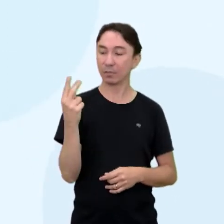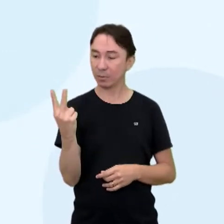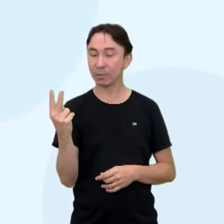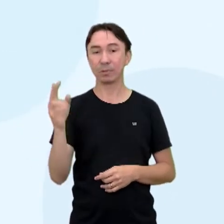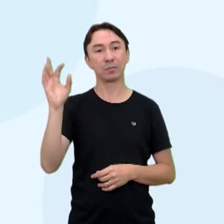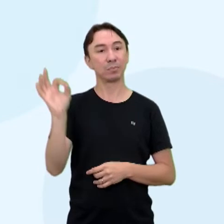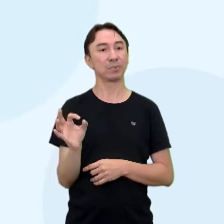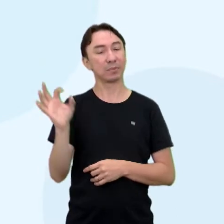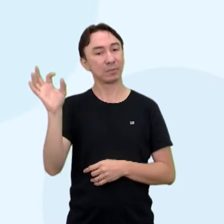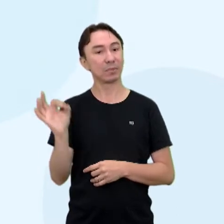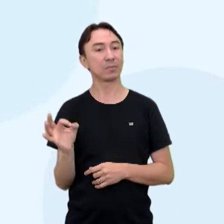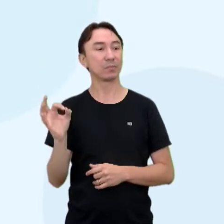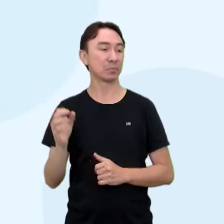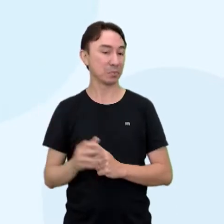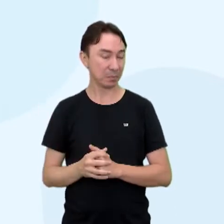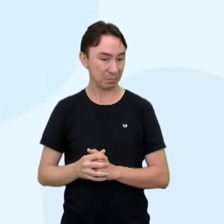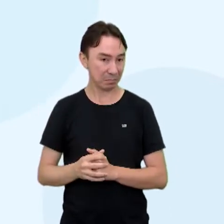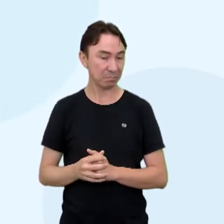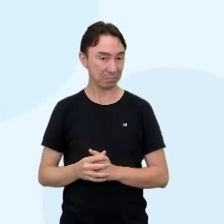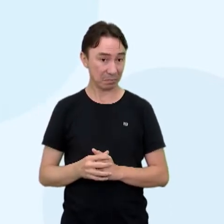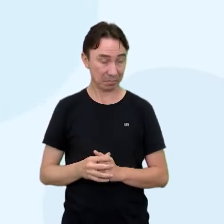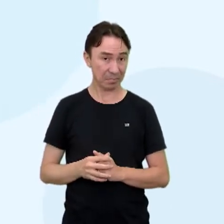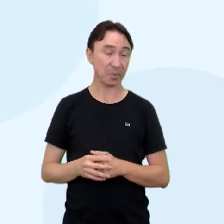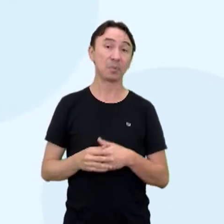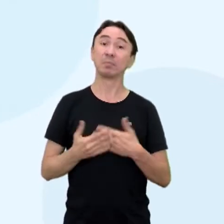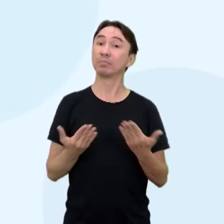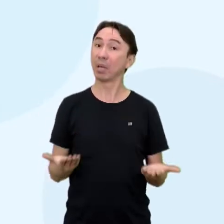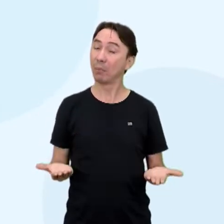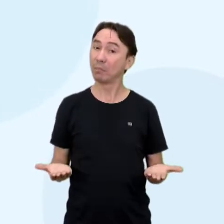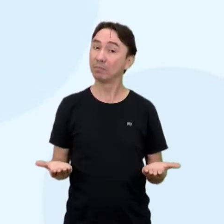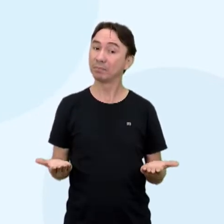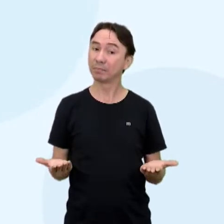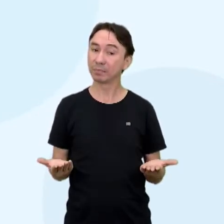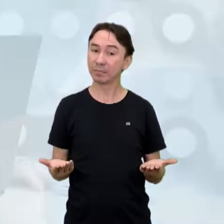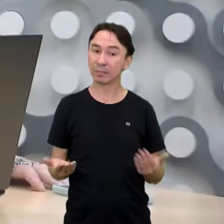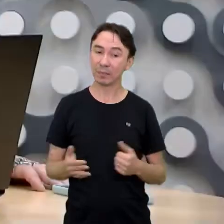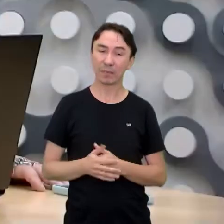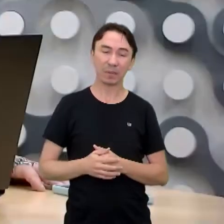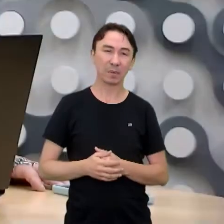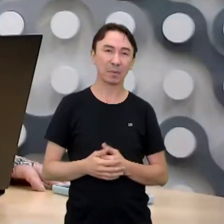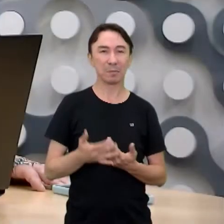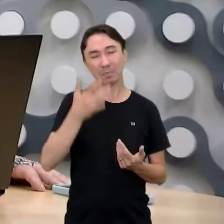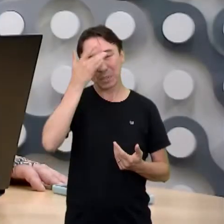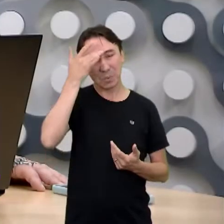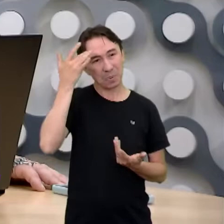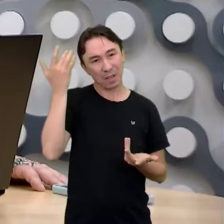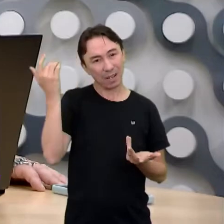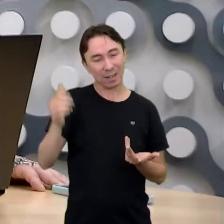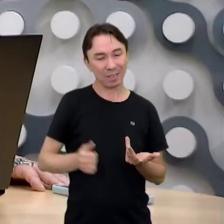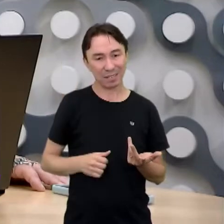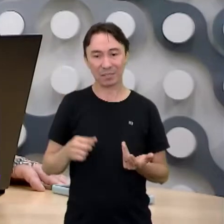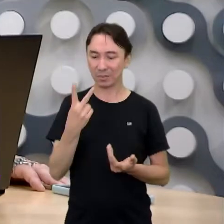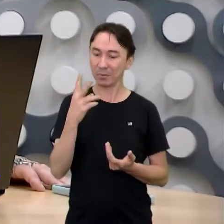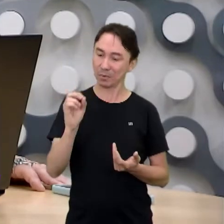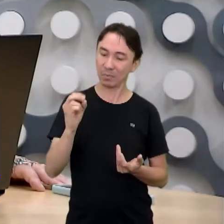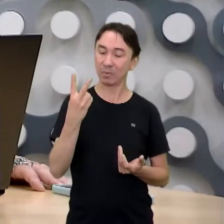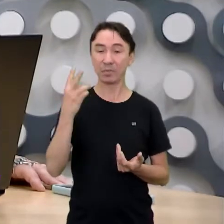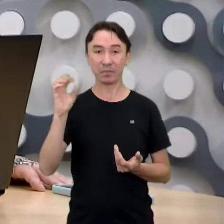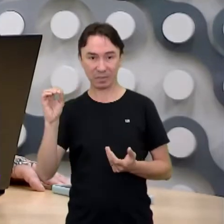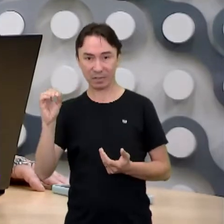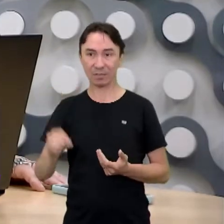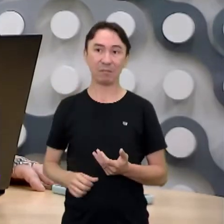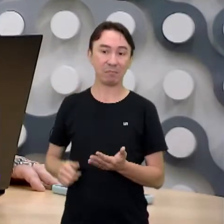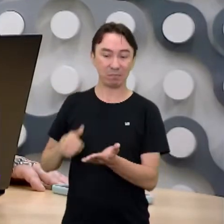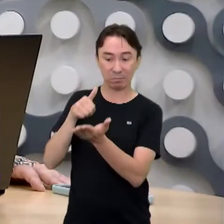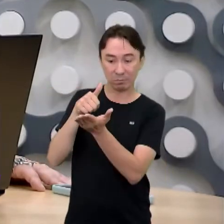7,2%, né, em 2020. Ou seja, as pessoas que acabaram perdendo emprego em 2020, né, foram